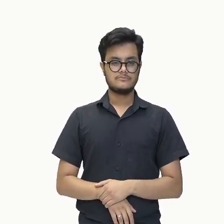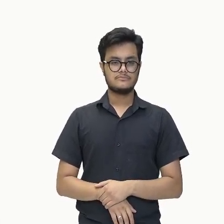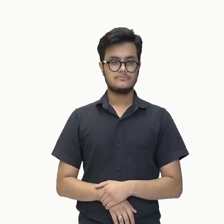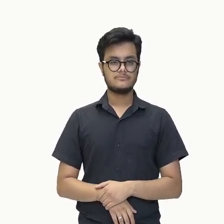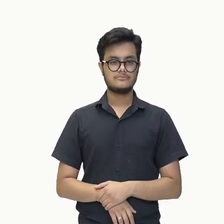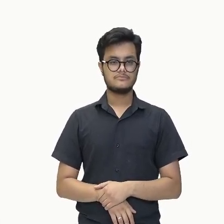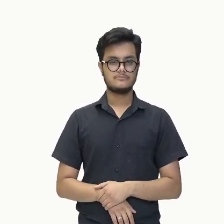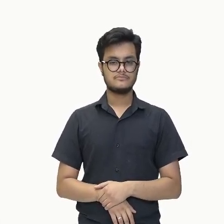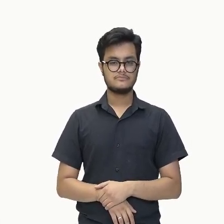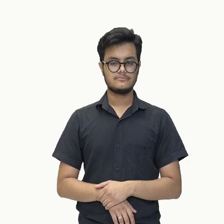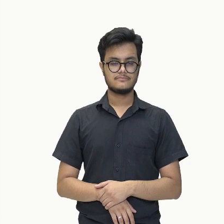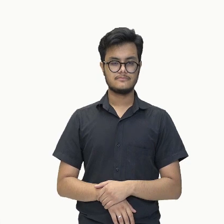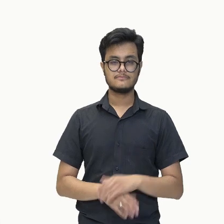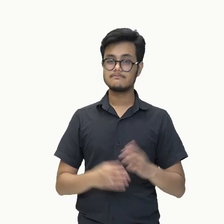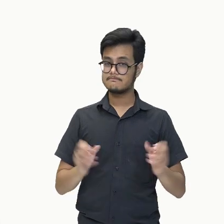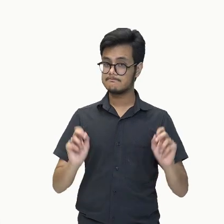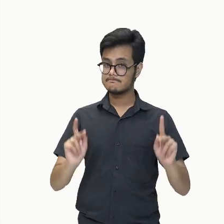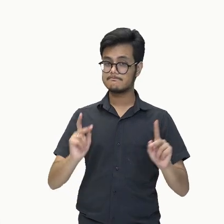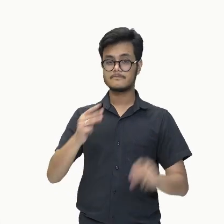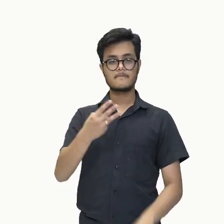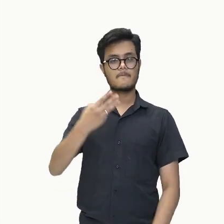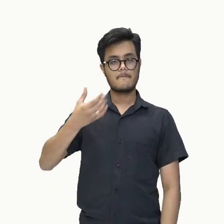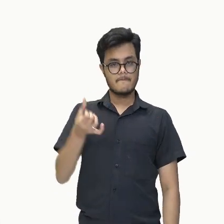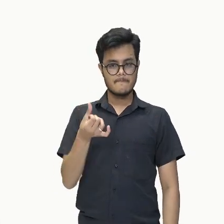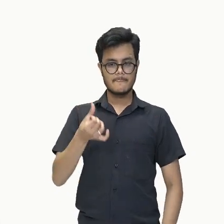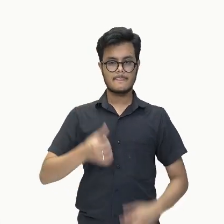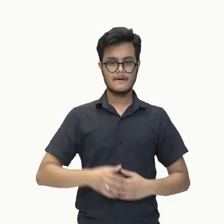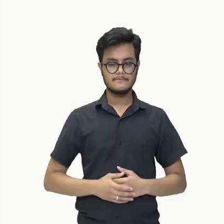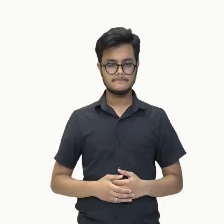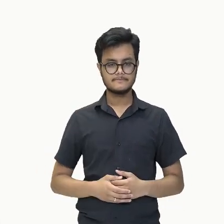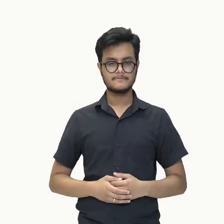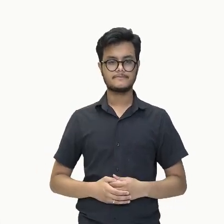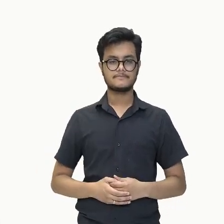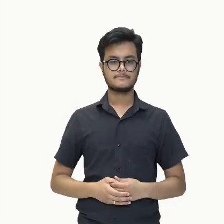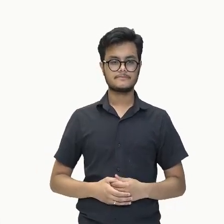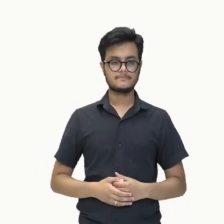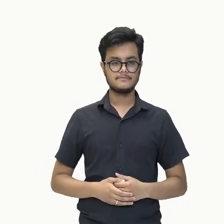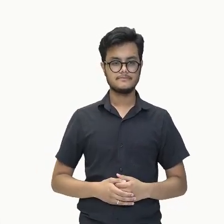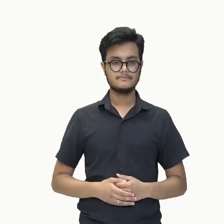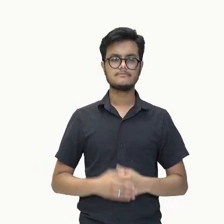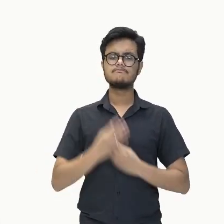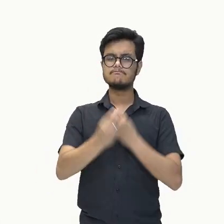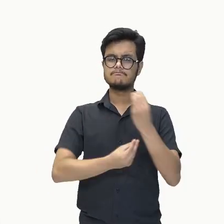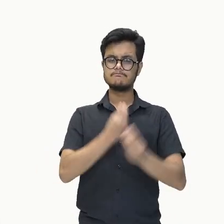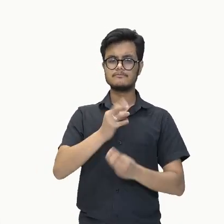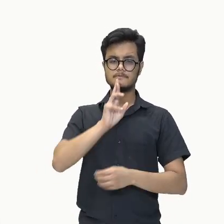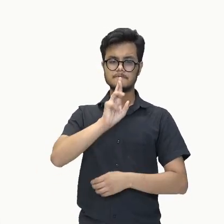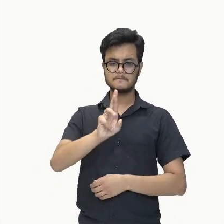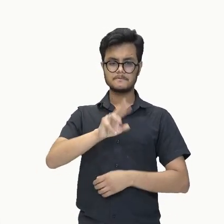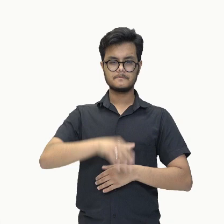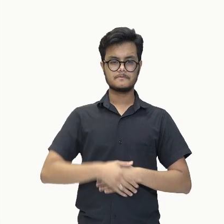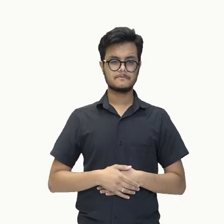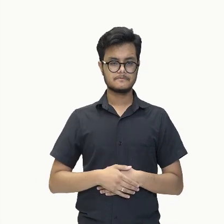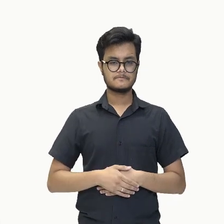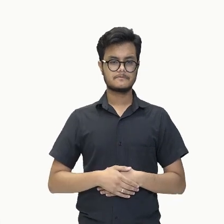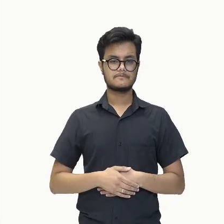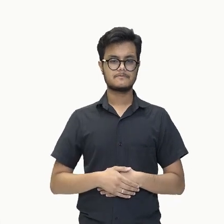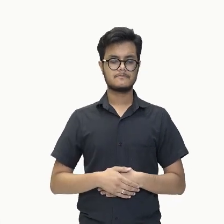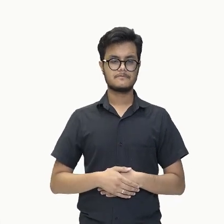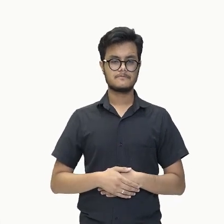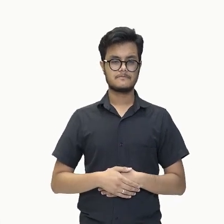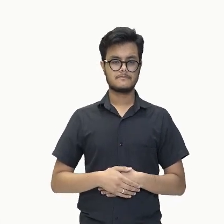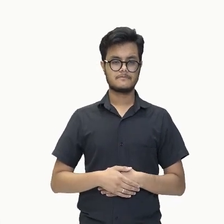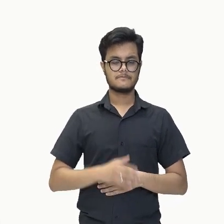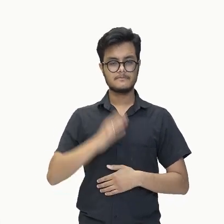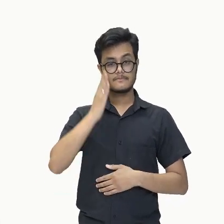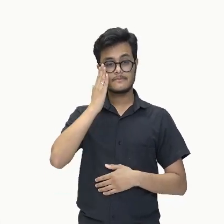De 36, que é o preço final. Então, como é que nós vamos responder agora, né? Para que nós tenhamos